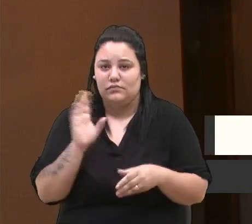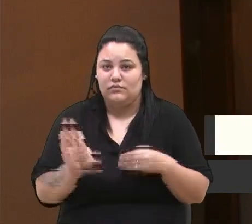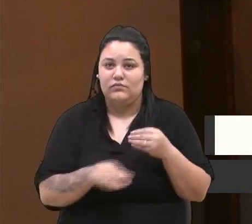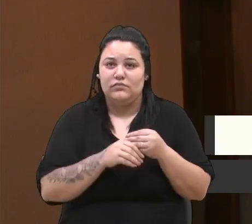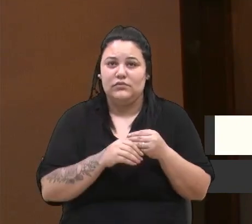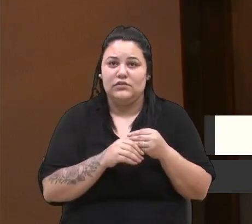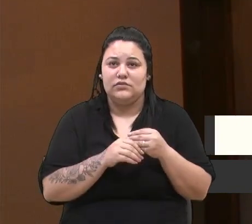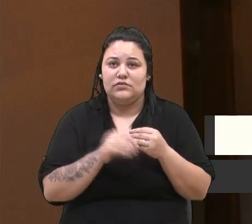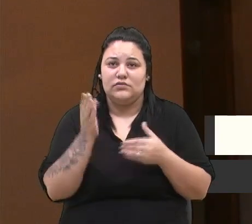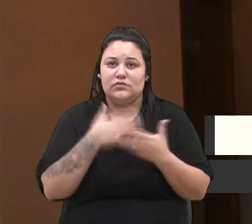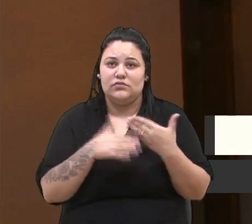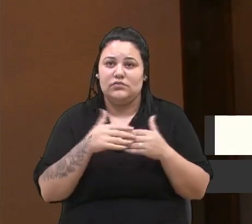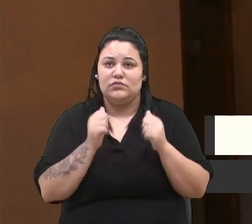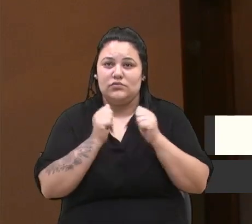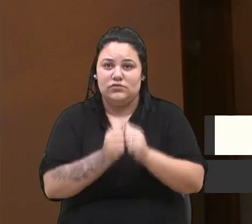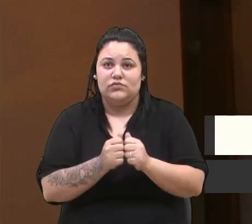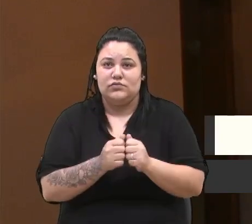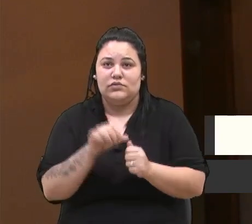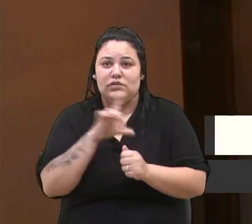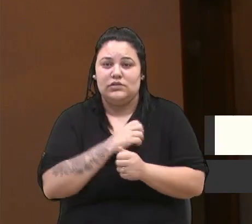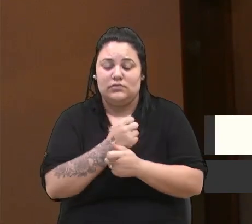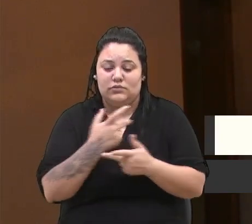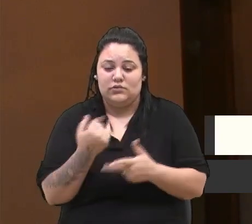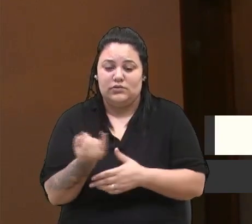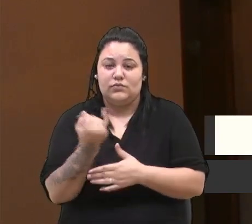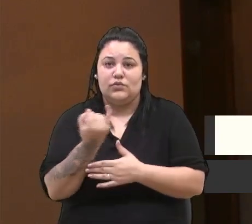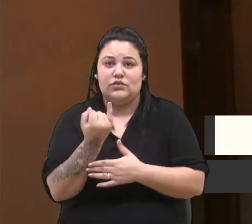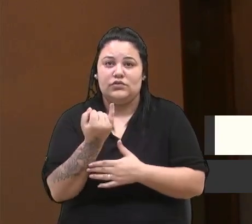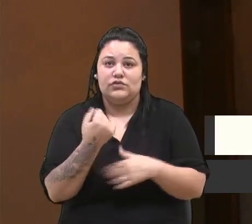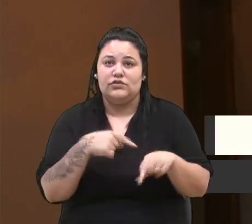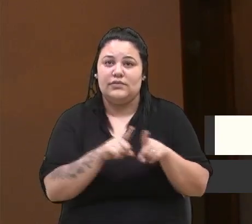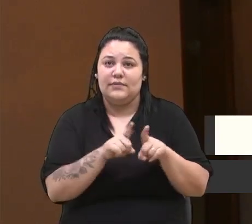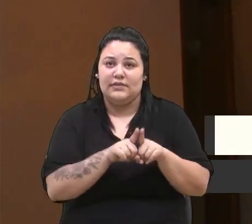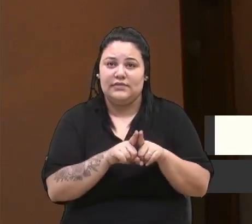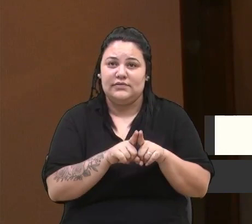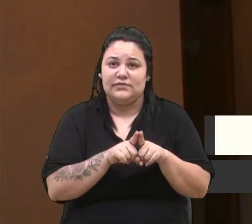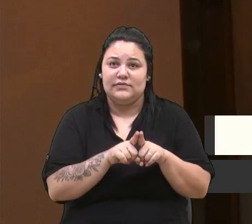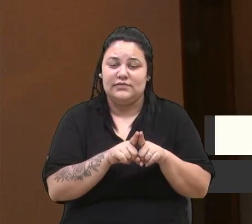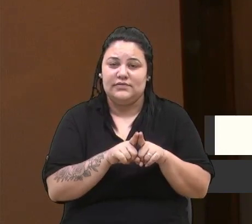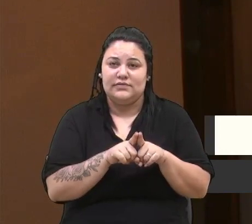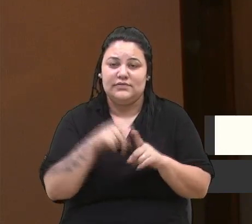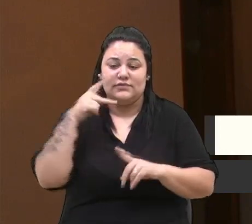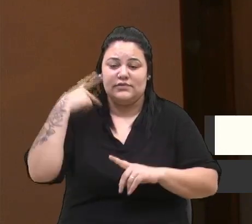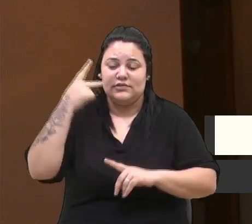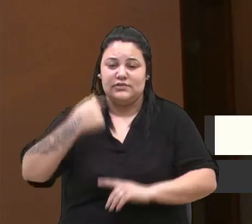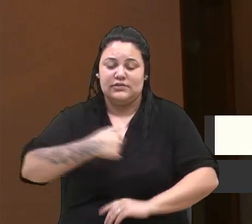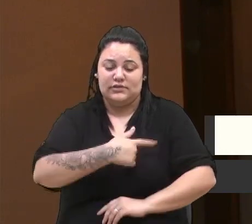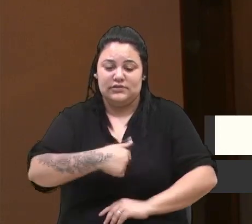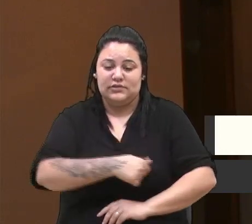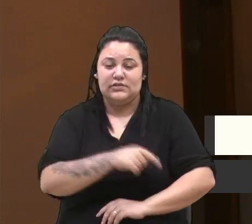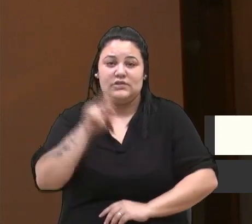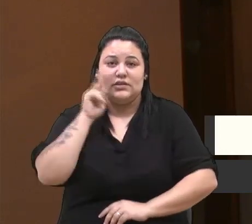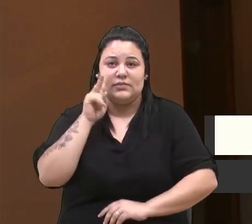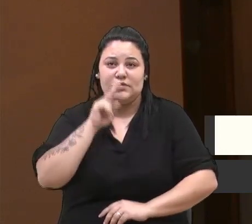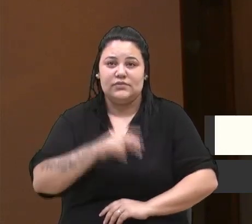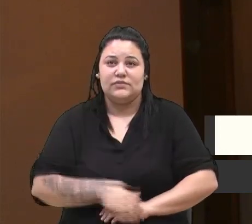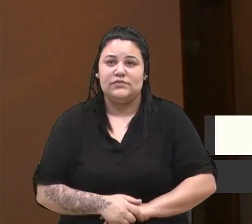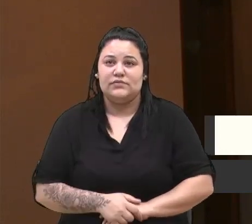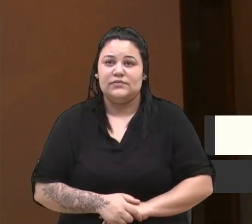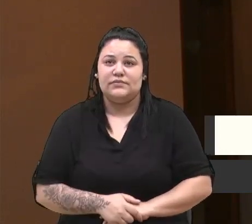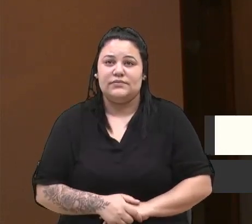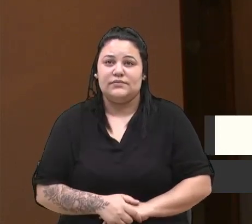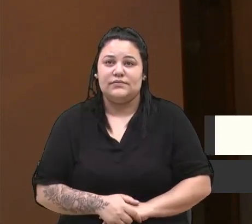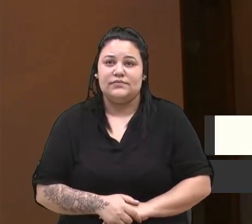né? E tem um ponto importante que até o vereador Zanquim me lembrou, que é o ponto